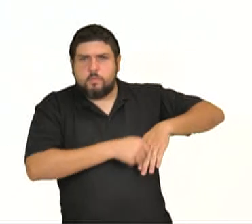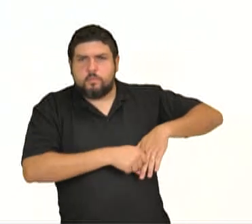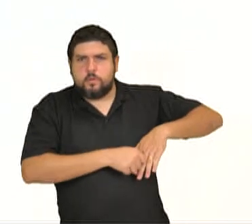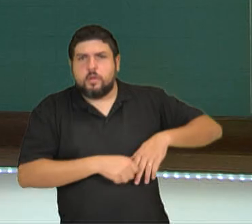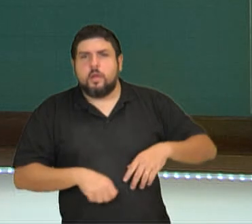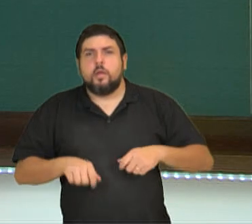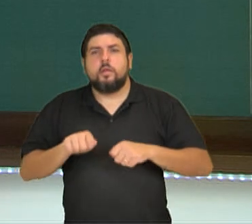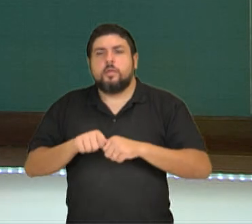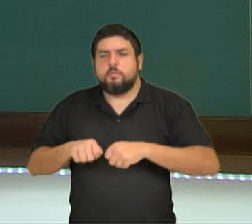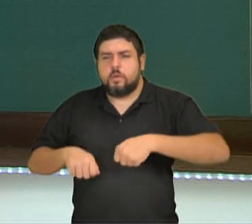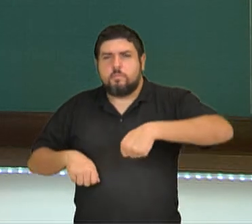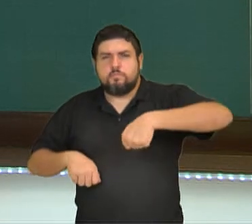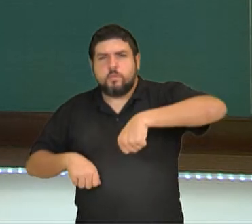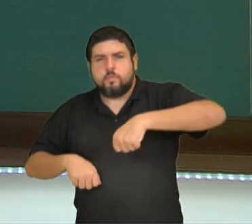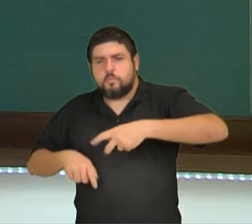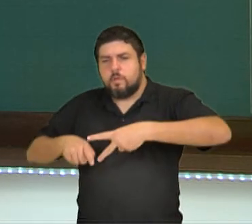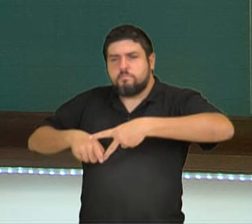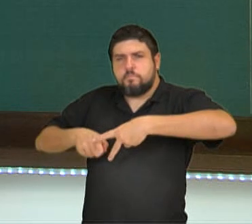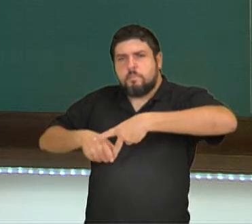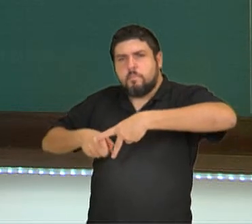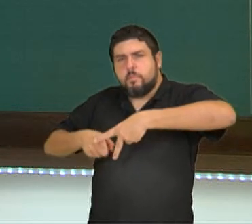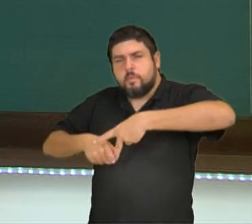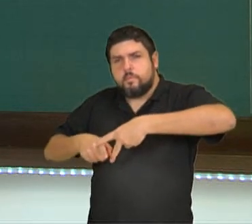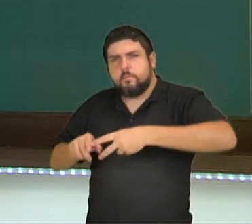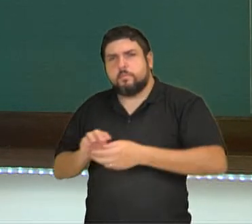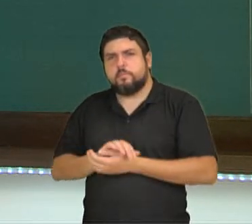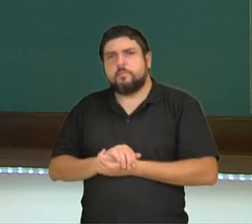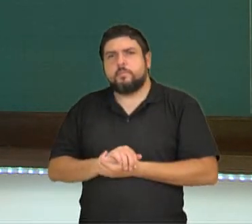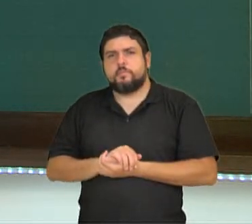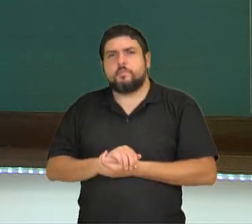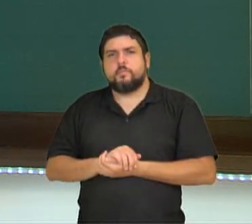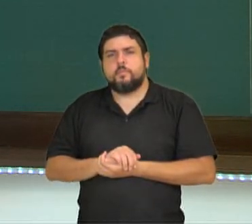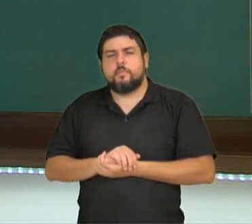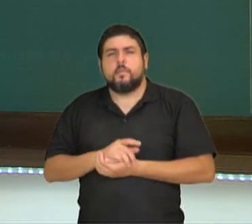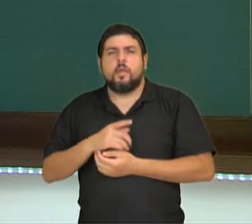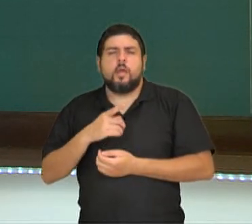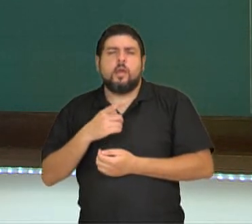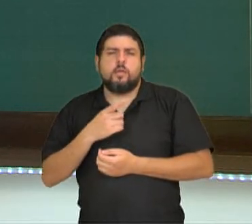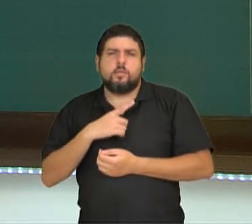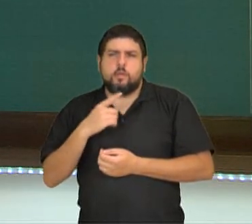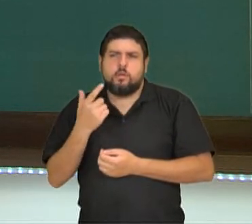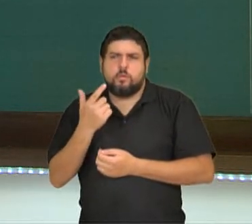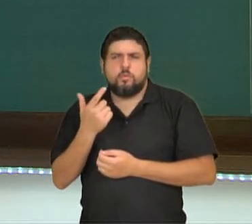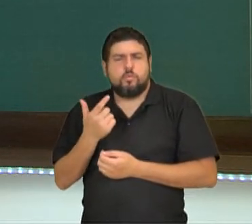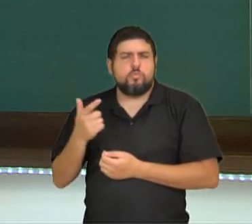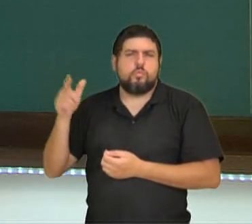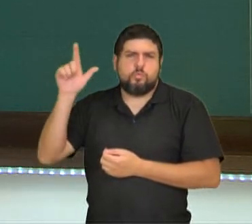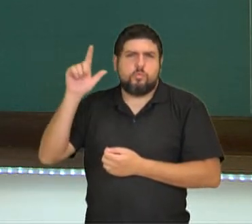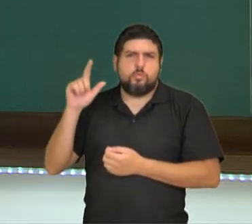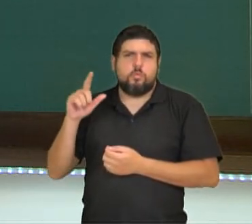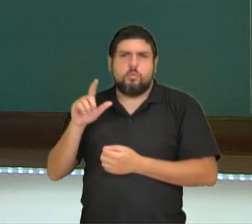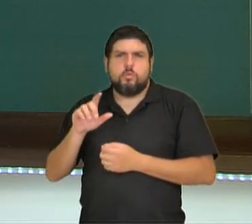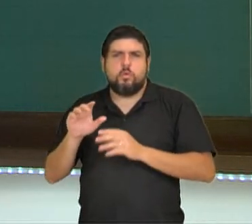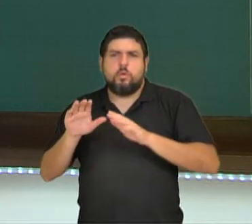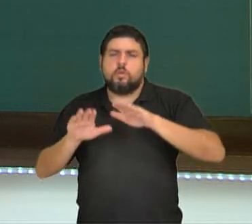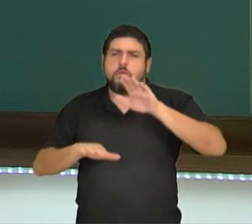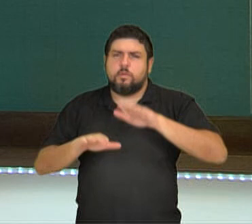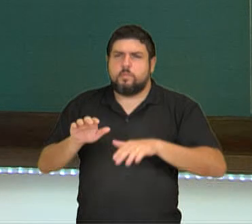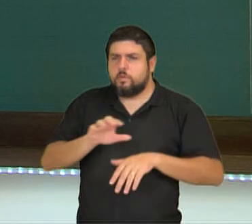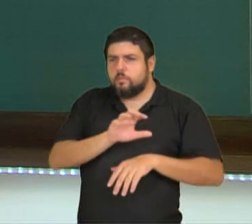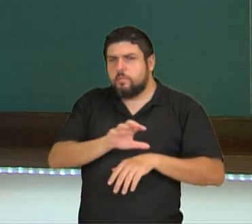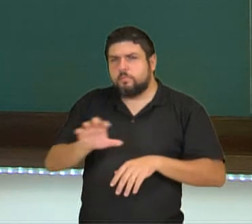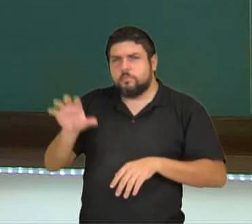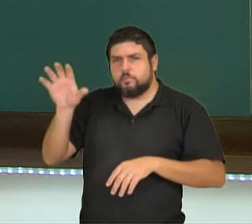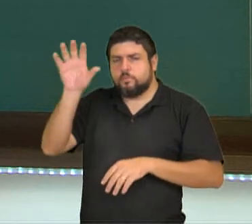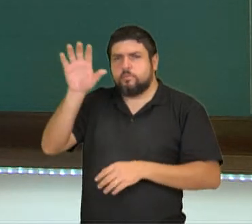agogô. Podem existir outros? Sim, em algumas manifestações aí bem regionais podem existir outros, né? Mas a gente